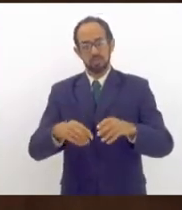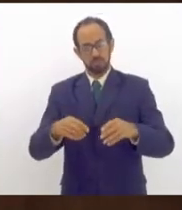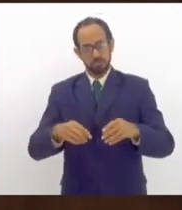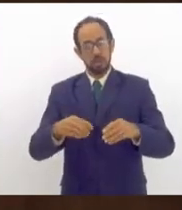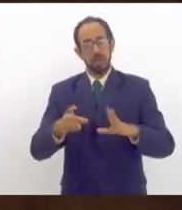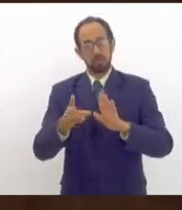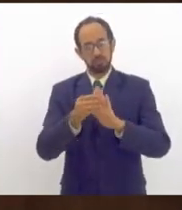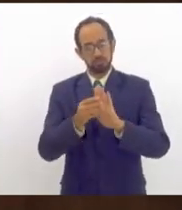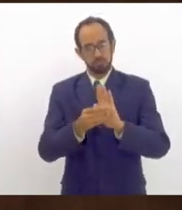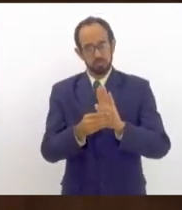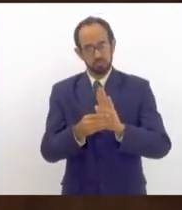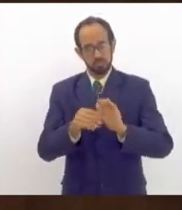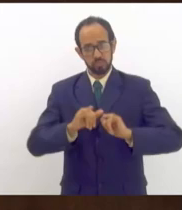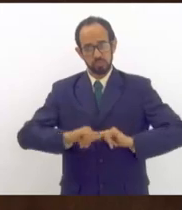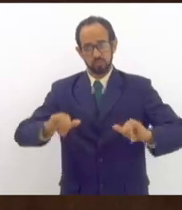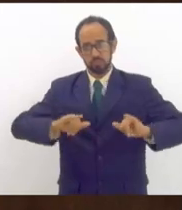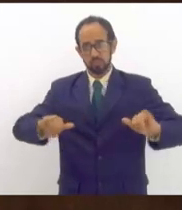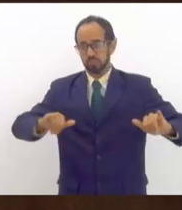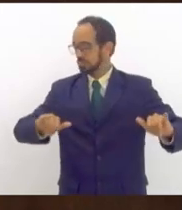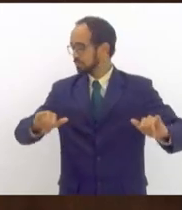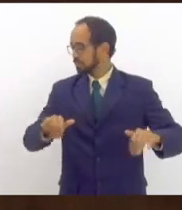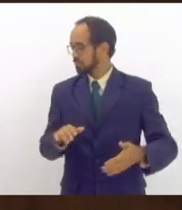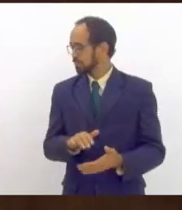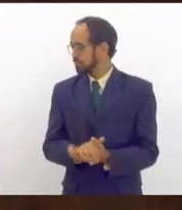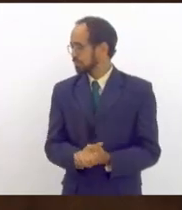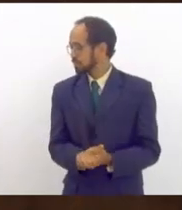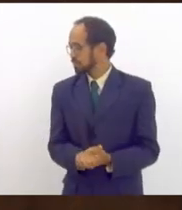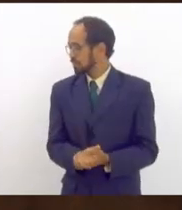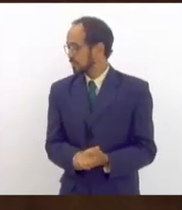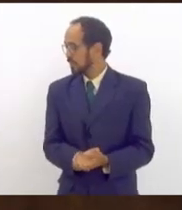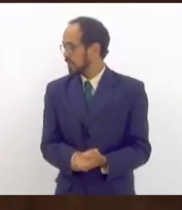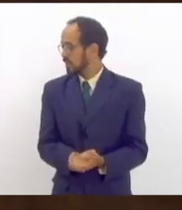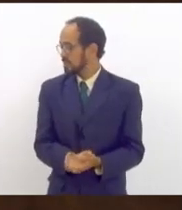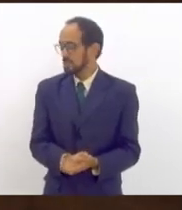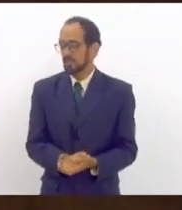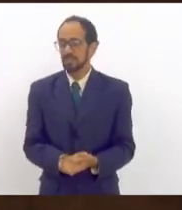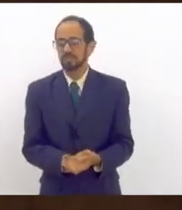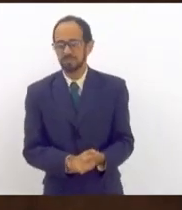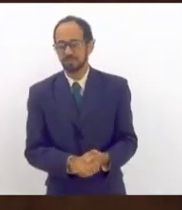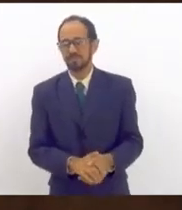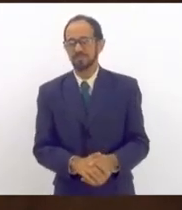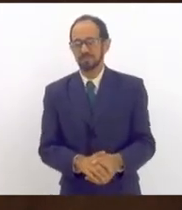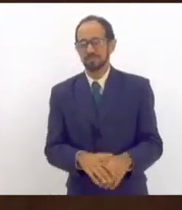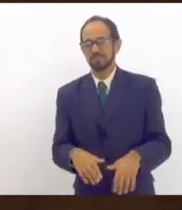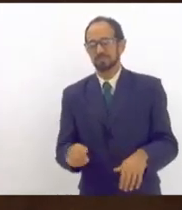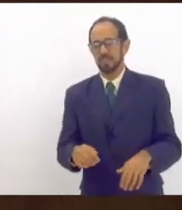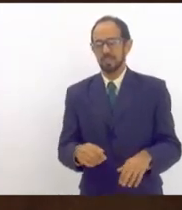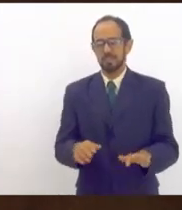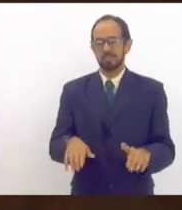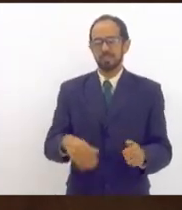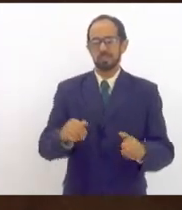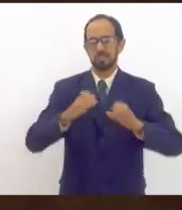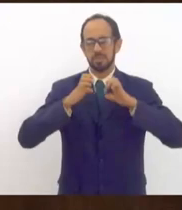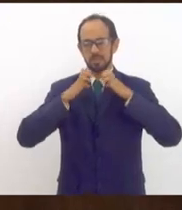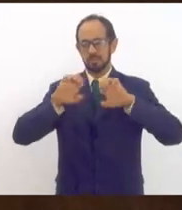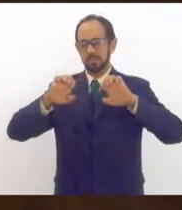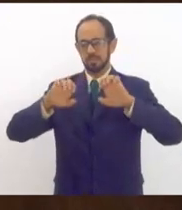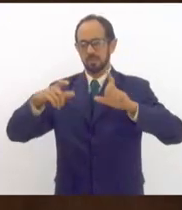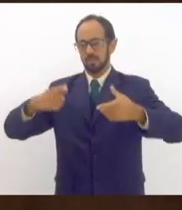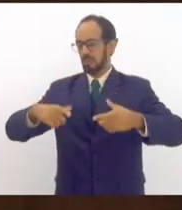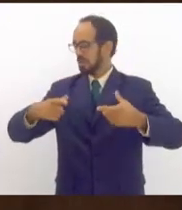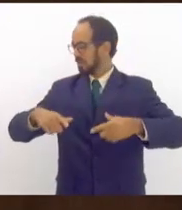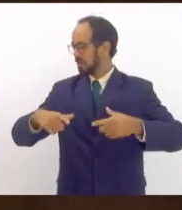produzido aqui no estado do Rio de Janeiro conteúdo que a gente chama de conteúdo com rubrica a expressão local que